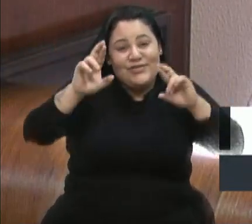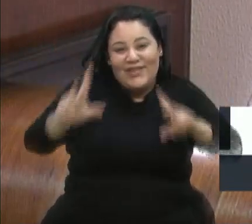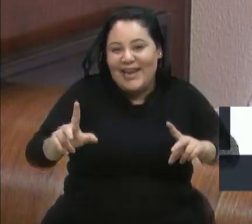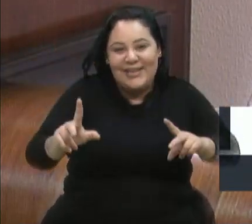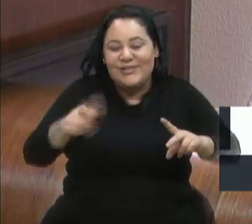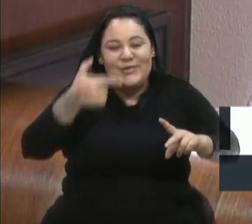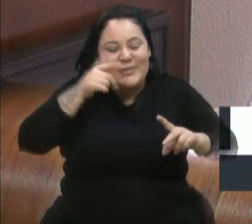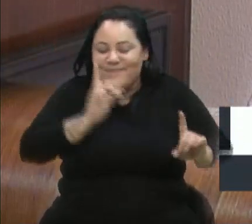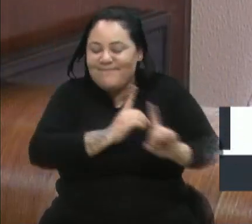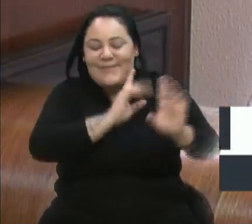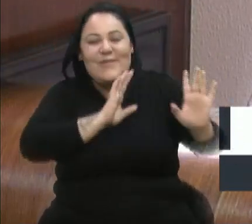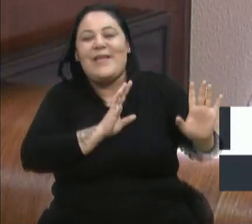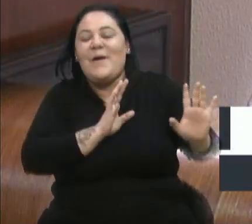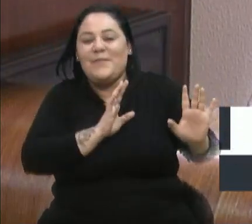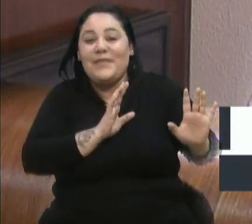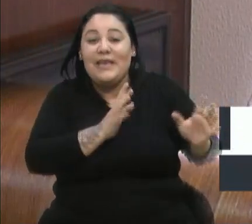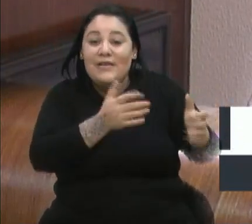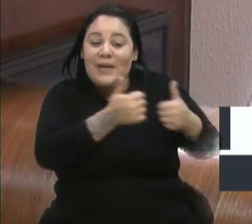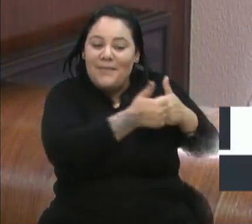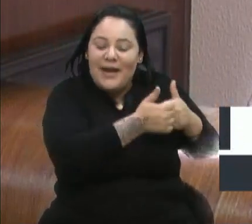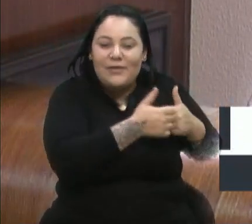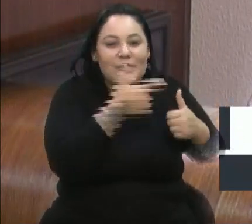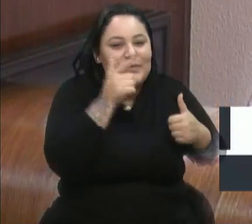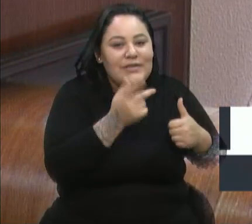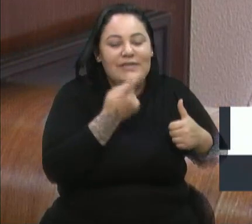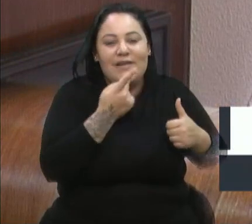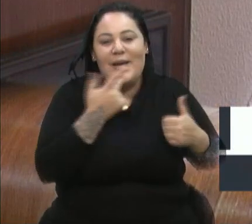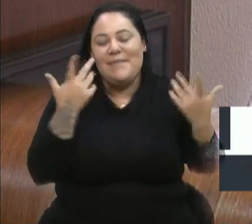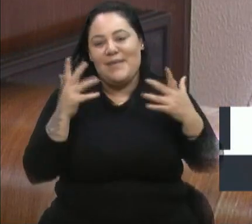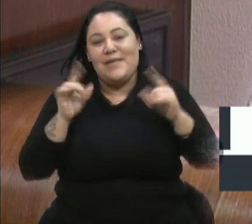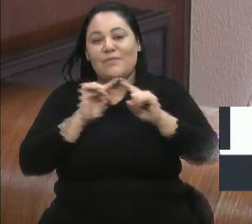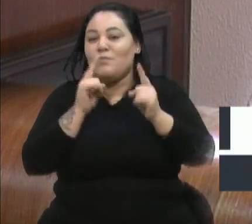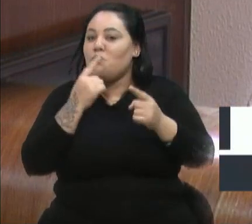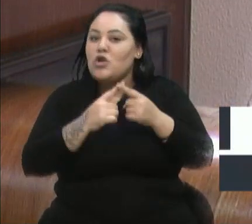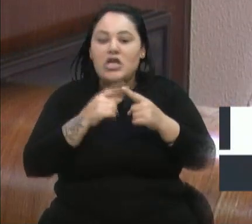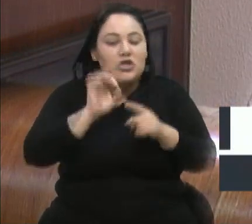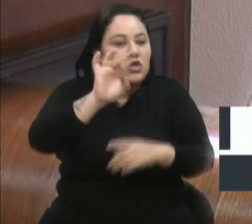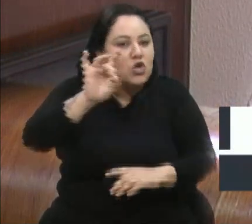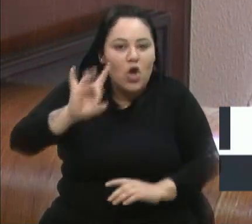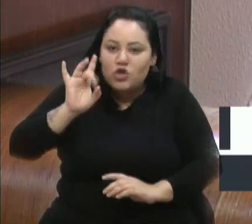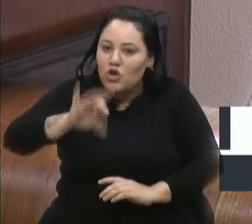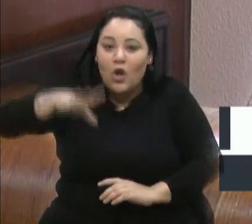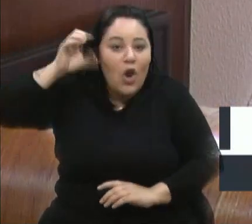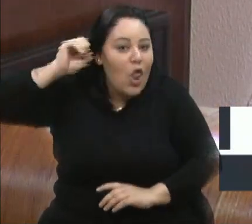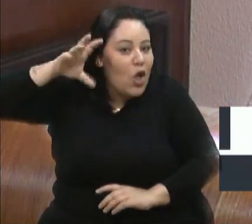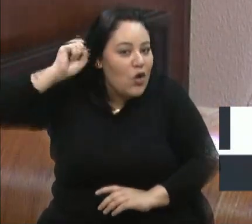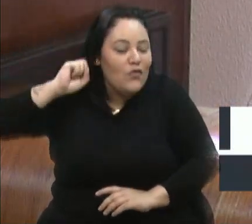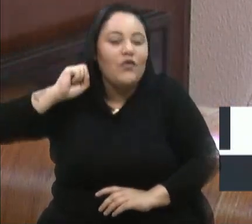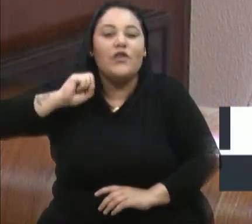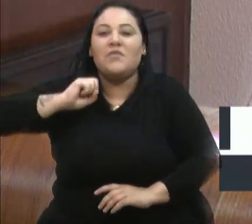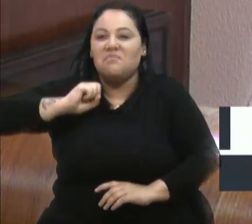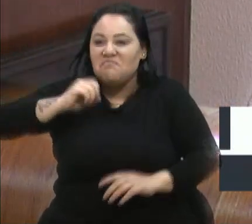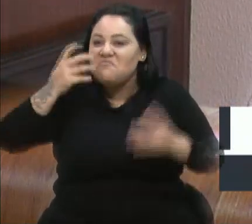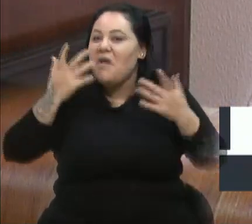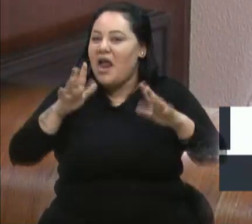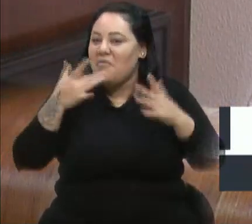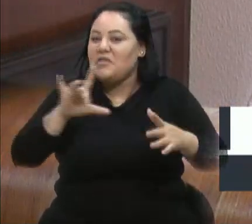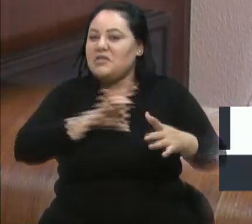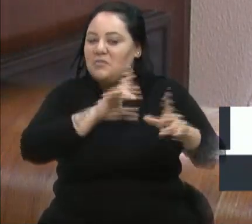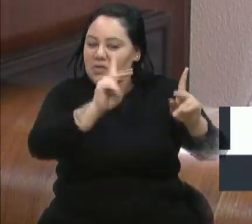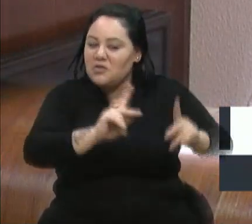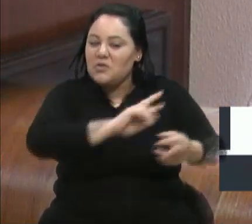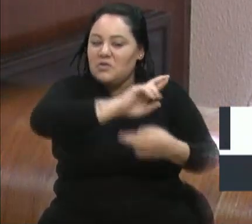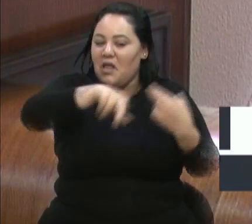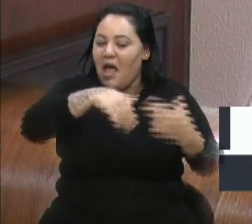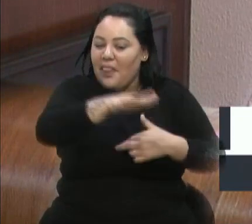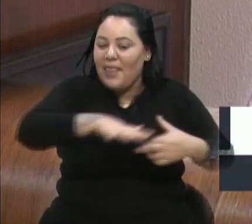mais pertinho para poder elogiar, porque eu só ouvi elogios. Tenho muitas pessoas próximas que são envolvidas na questão da corrida e